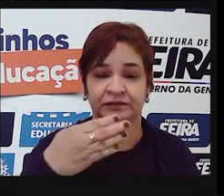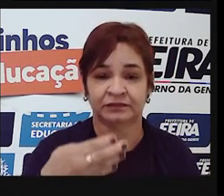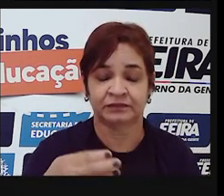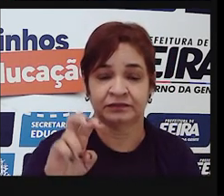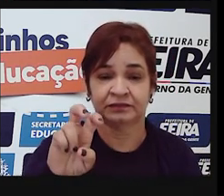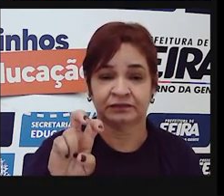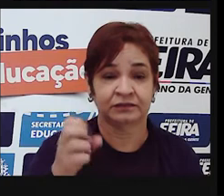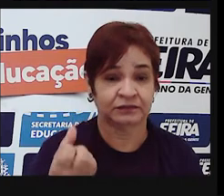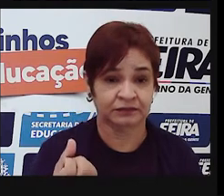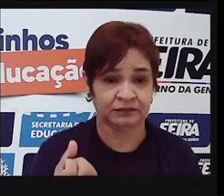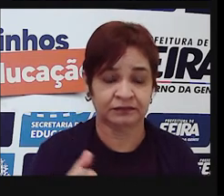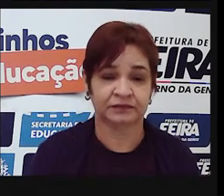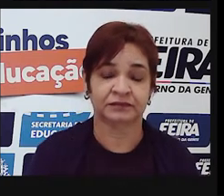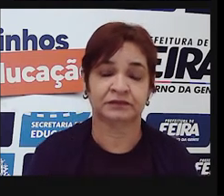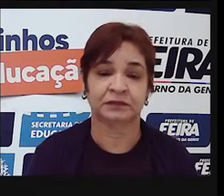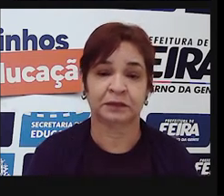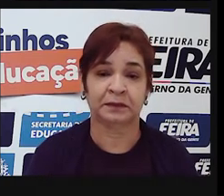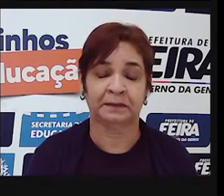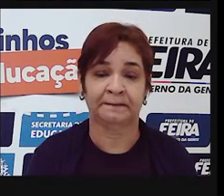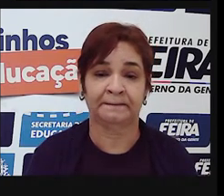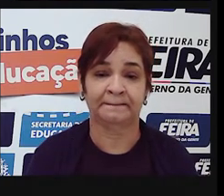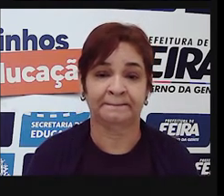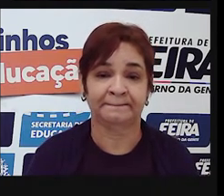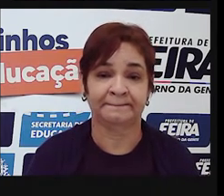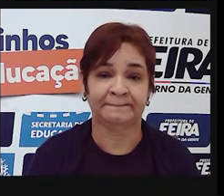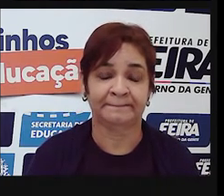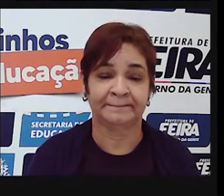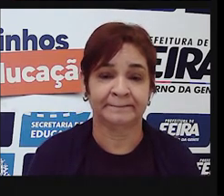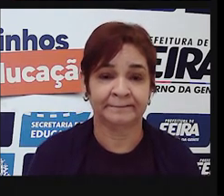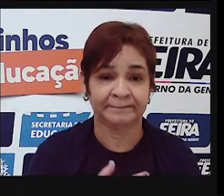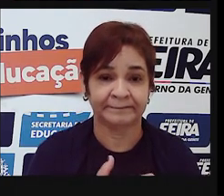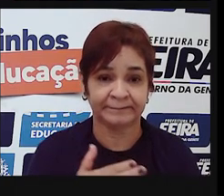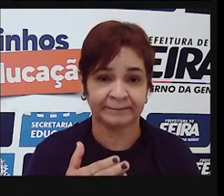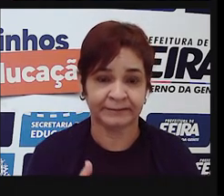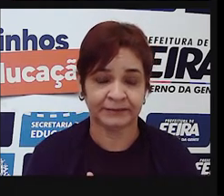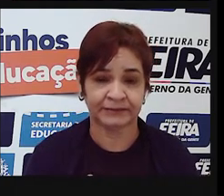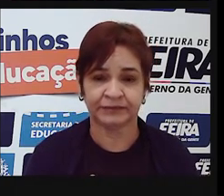1946. Maria Bethânia estreou na música em